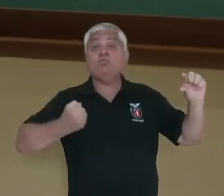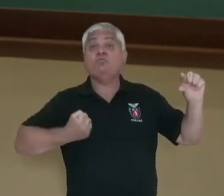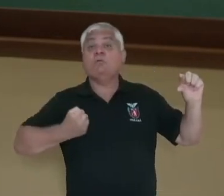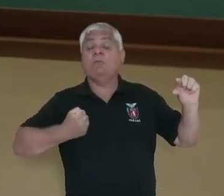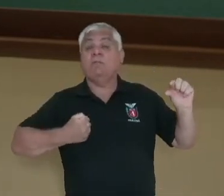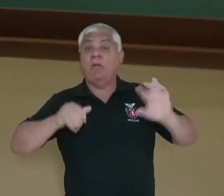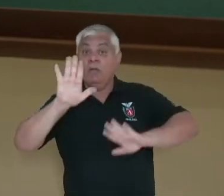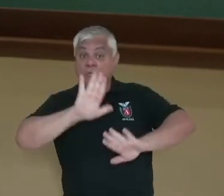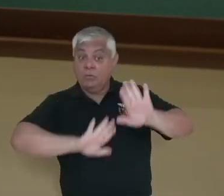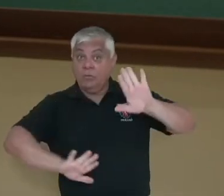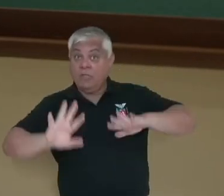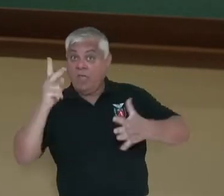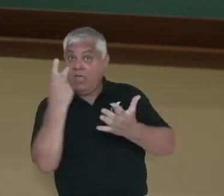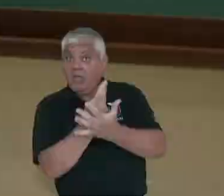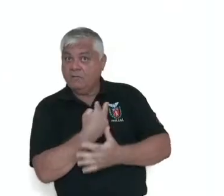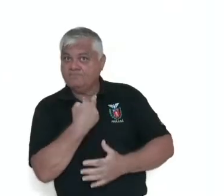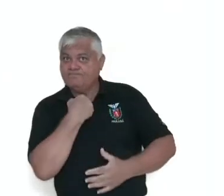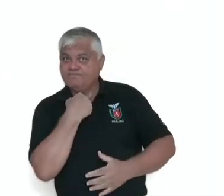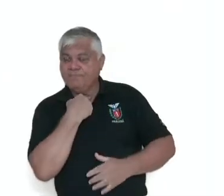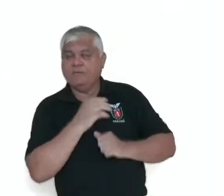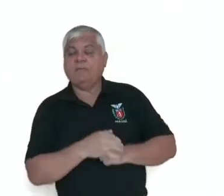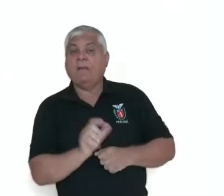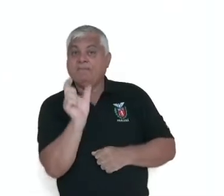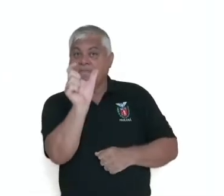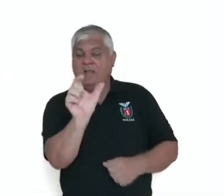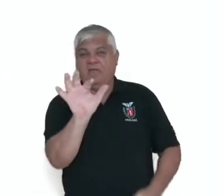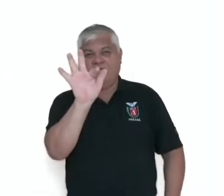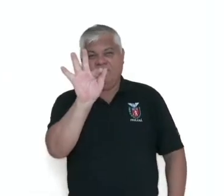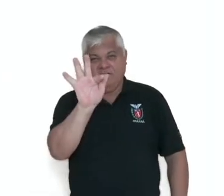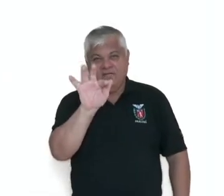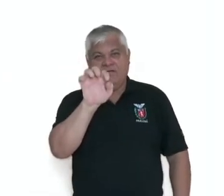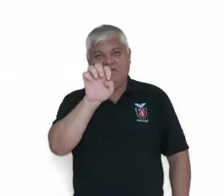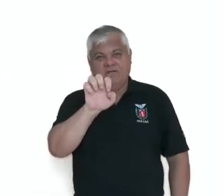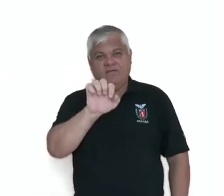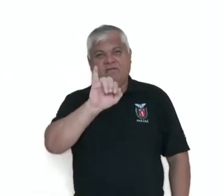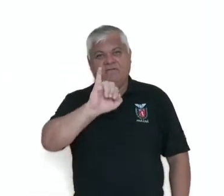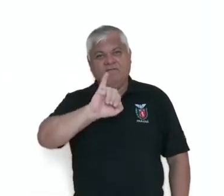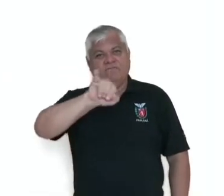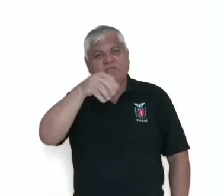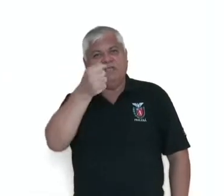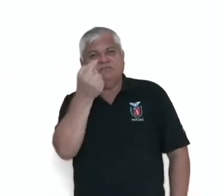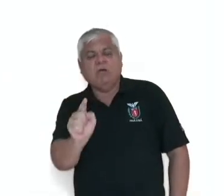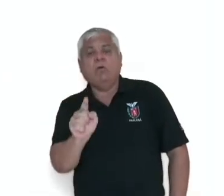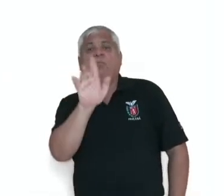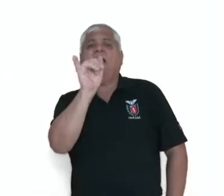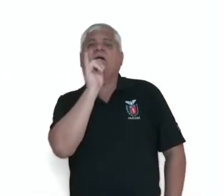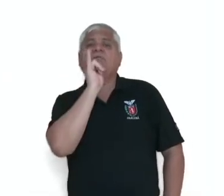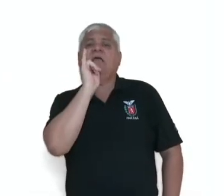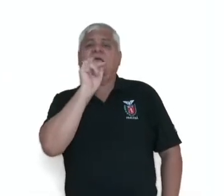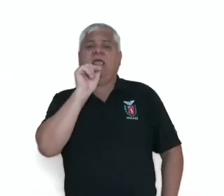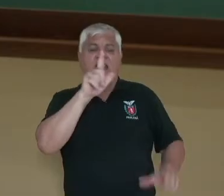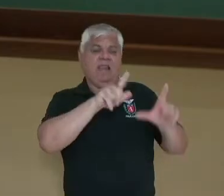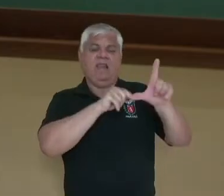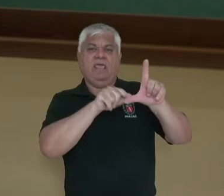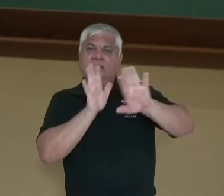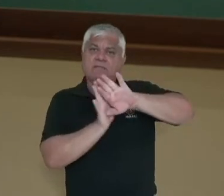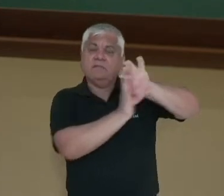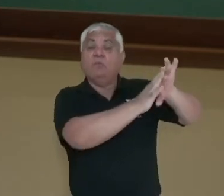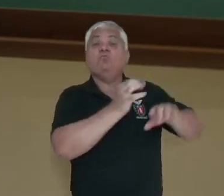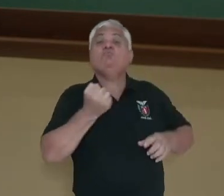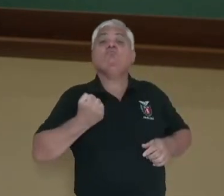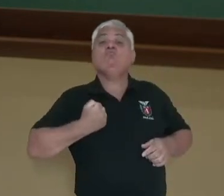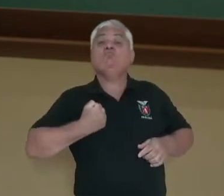exercício? Então, olha só, nós queremos escrever a palavra feijão, mas não com letras, e sim com números. E ela precisa estar numa